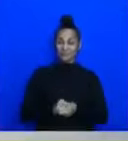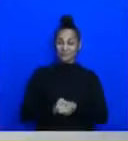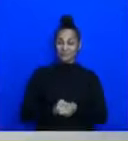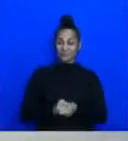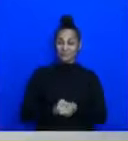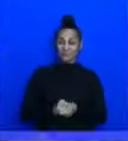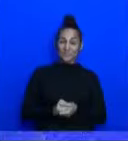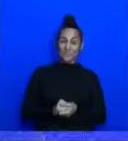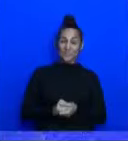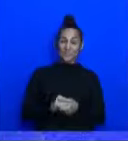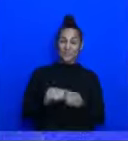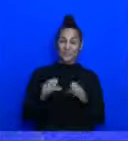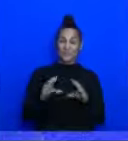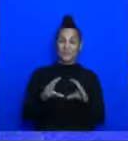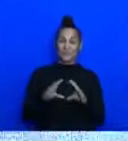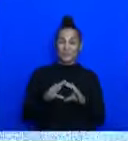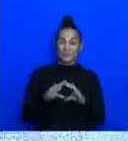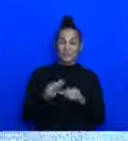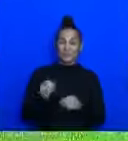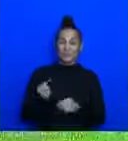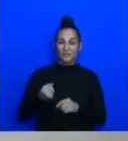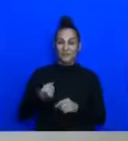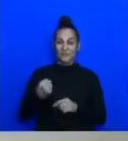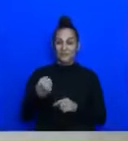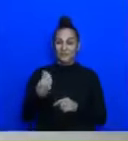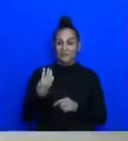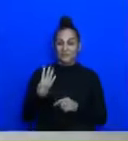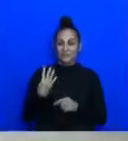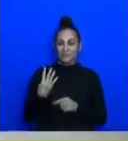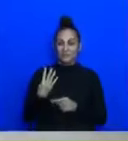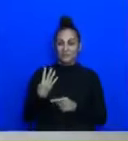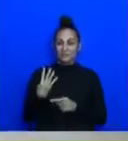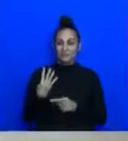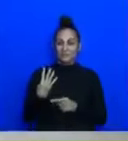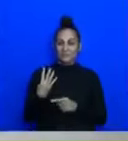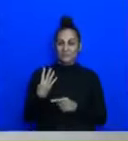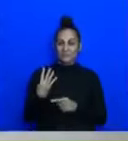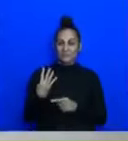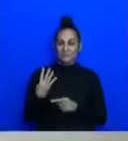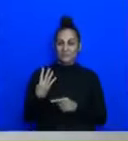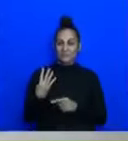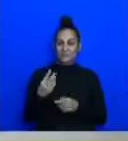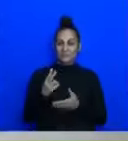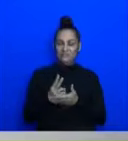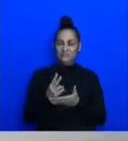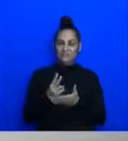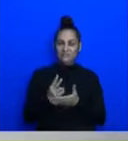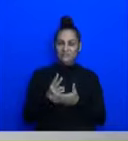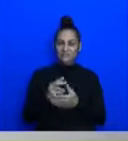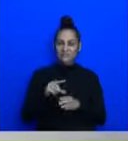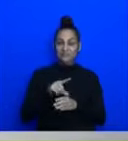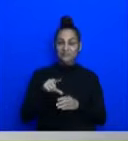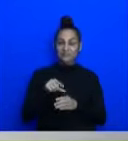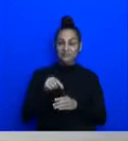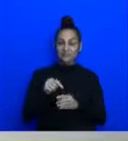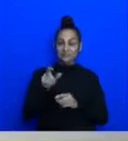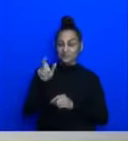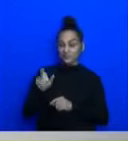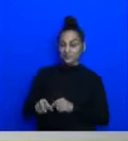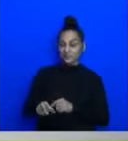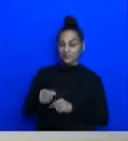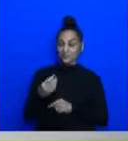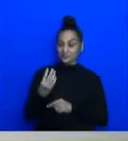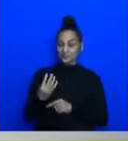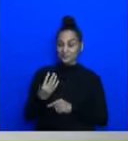foi a bola de número 4. Coluna 3, bola de número 4. Vamos agora sortear a